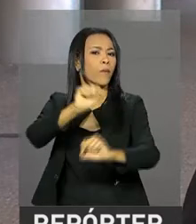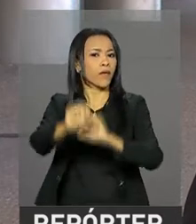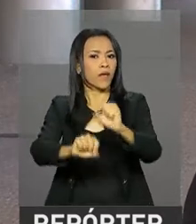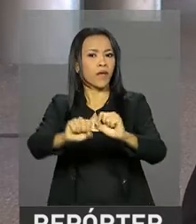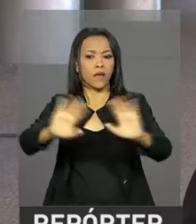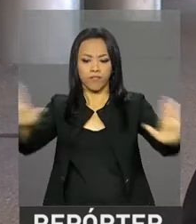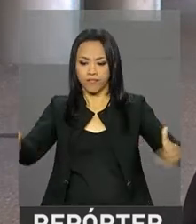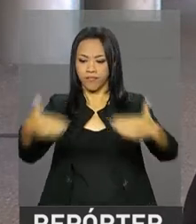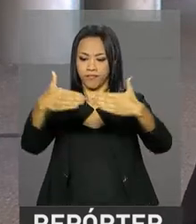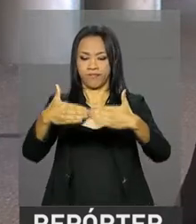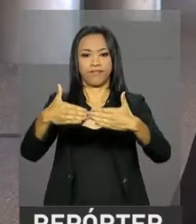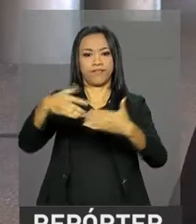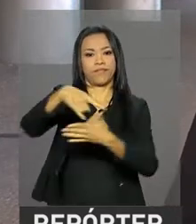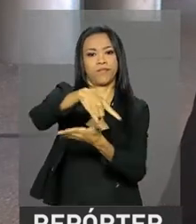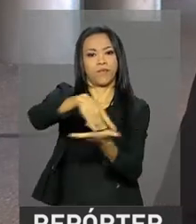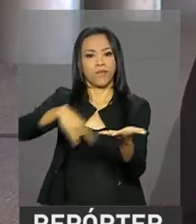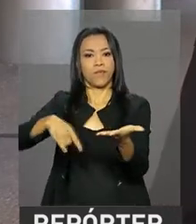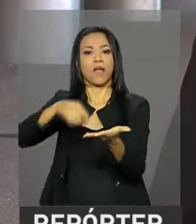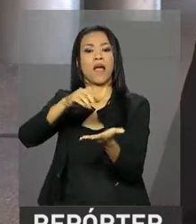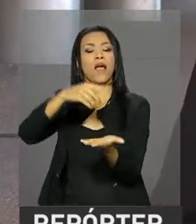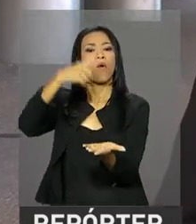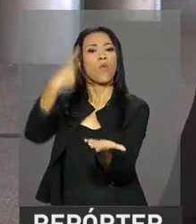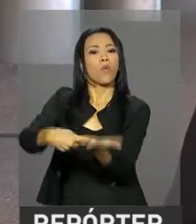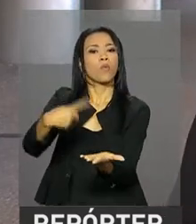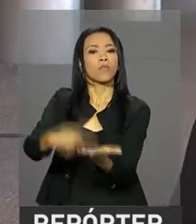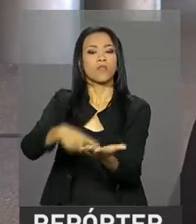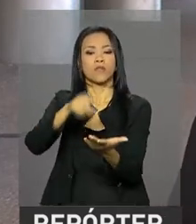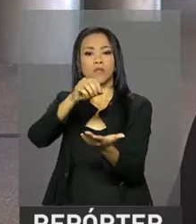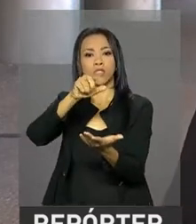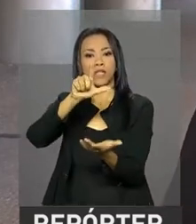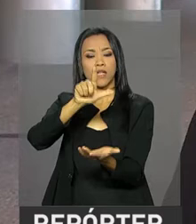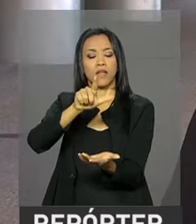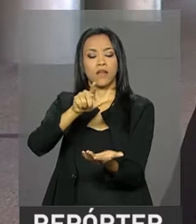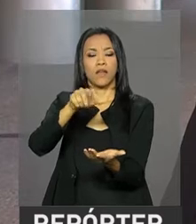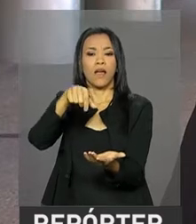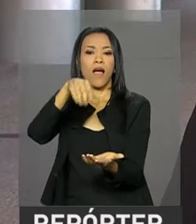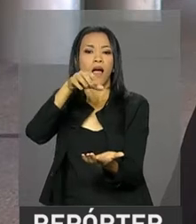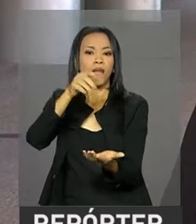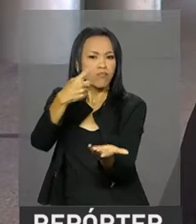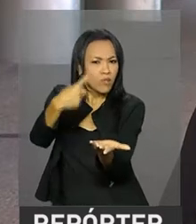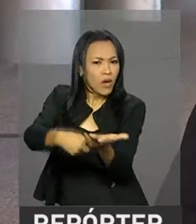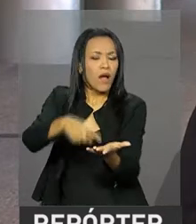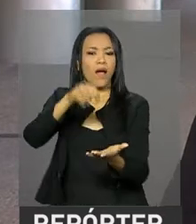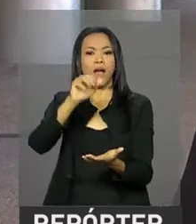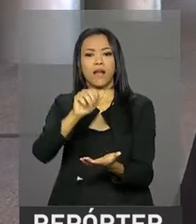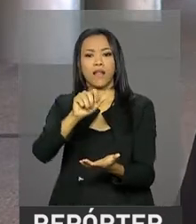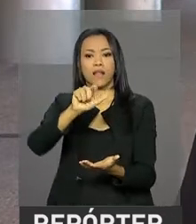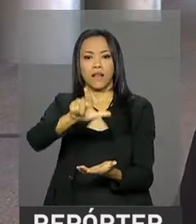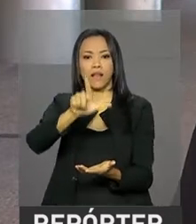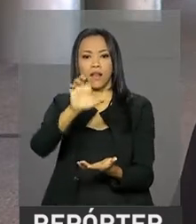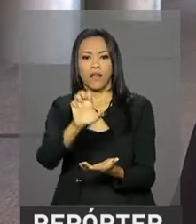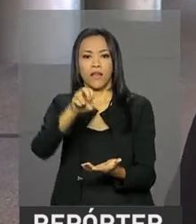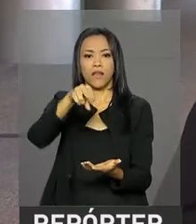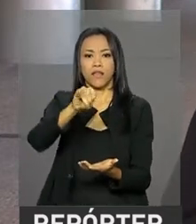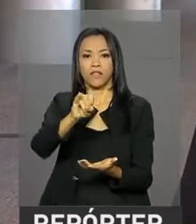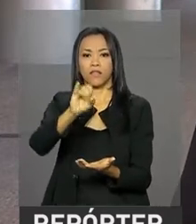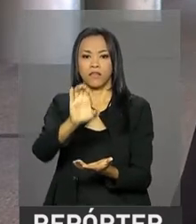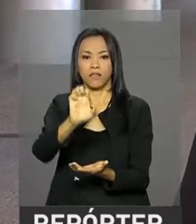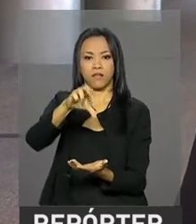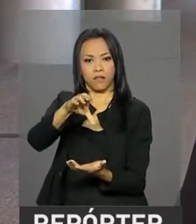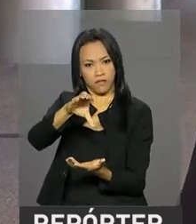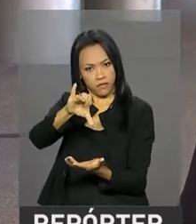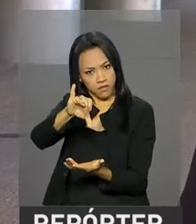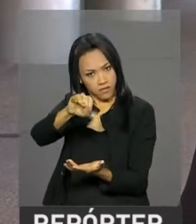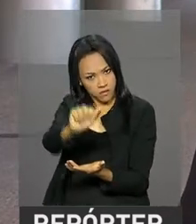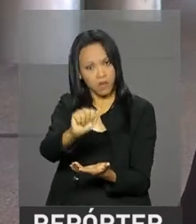acordo de leniência nos processos administrativos conduzidas pelo banco central esses acordos de leniência dos poderão ser